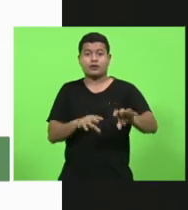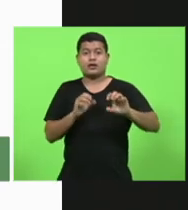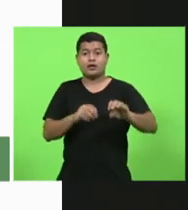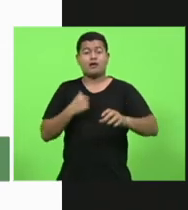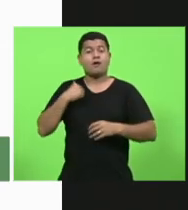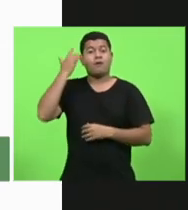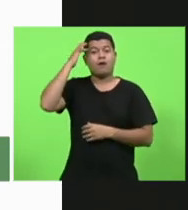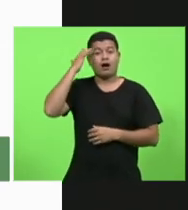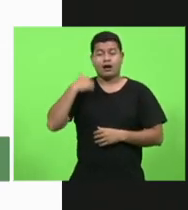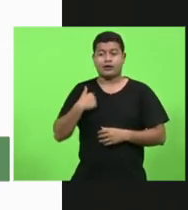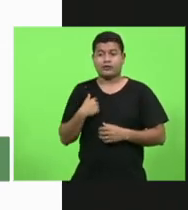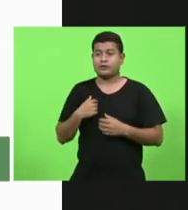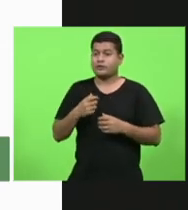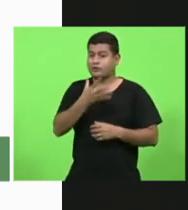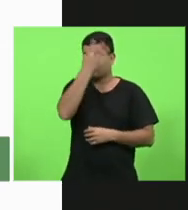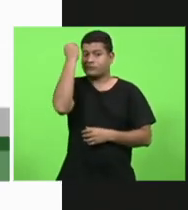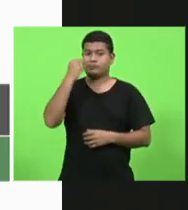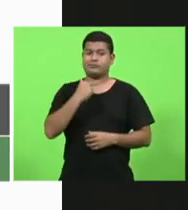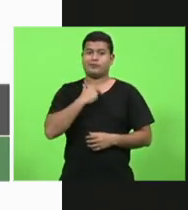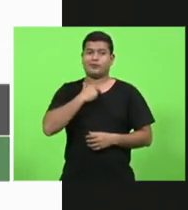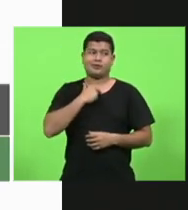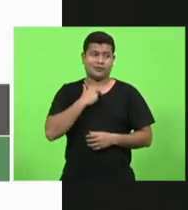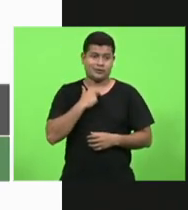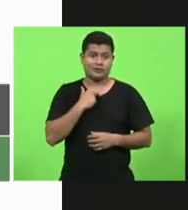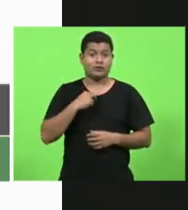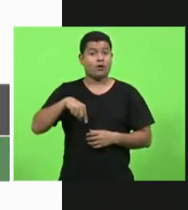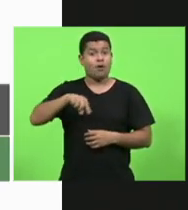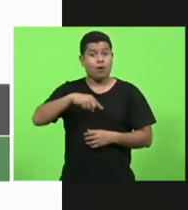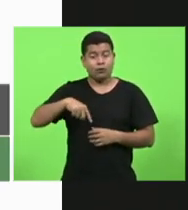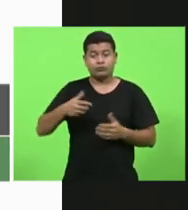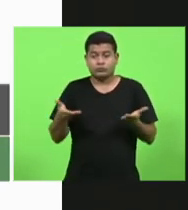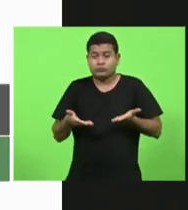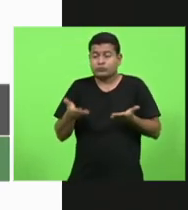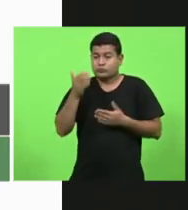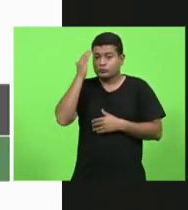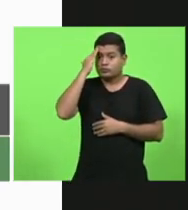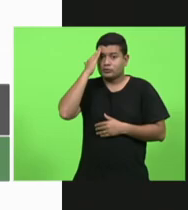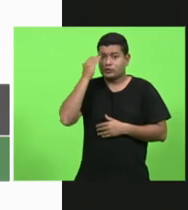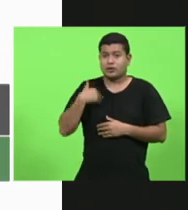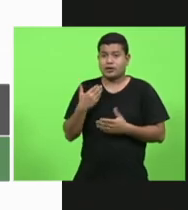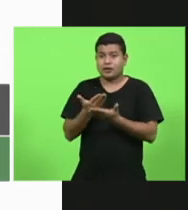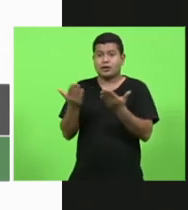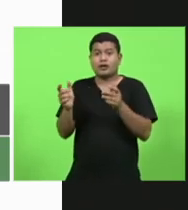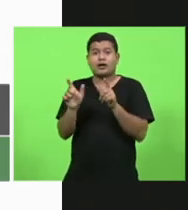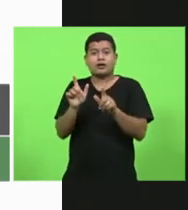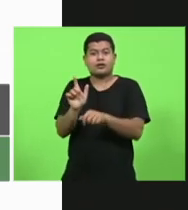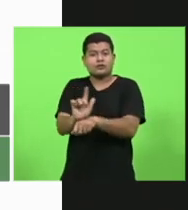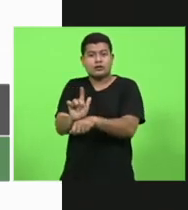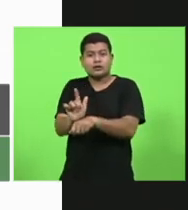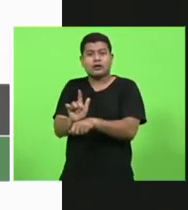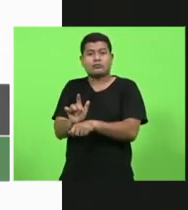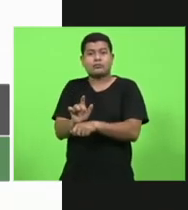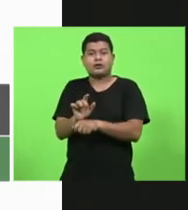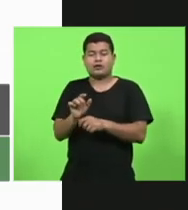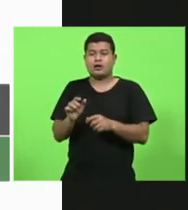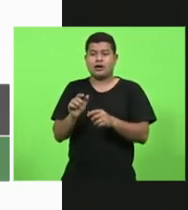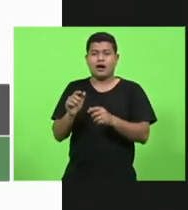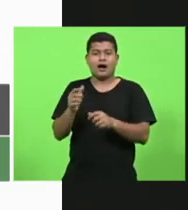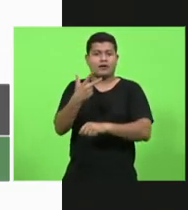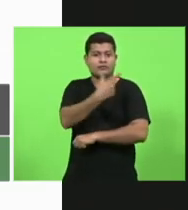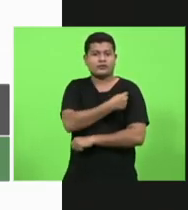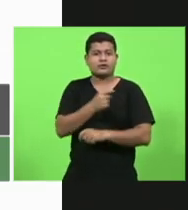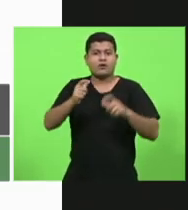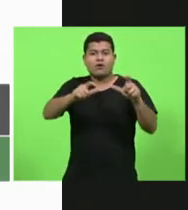escapar. Hoje nós sabemos que o gerenciamento das vacinas ocorre em cada município. Então, se